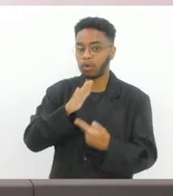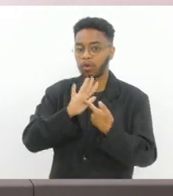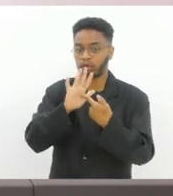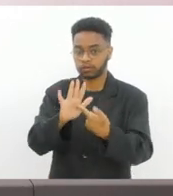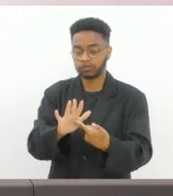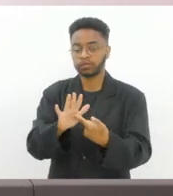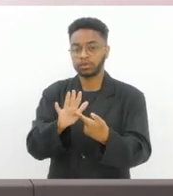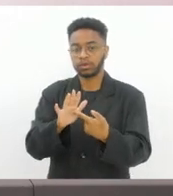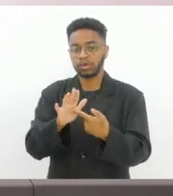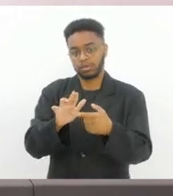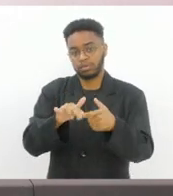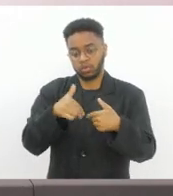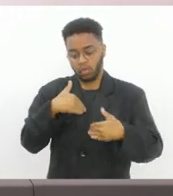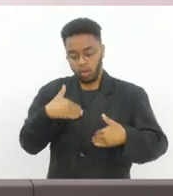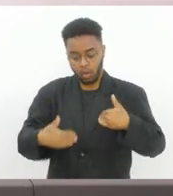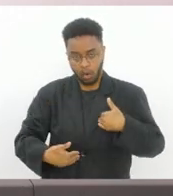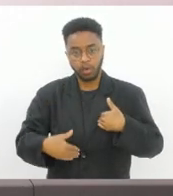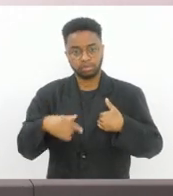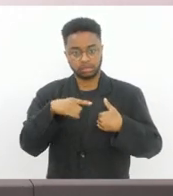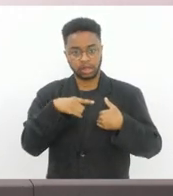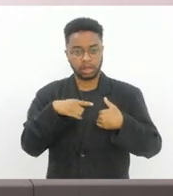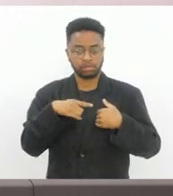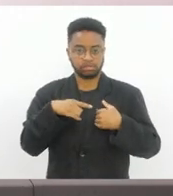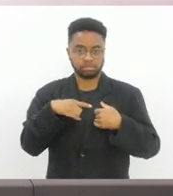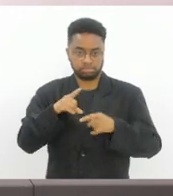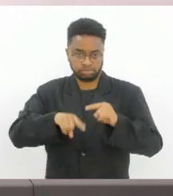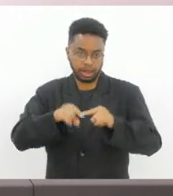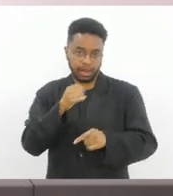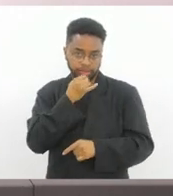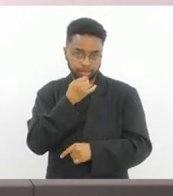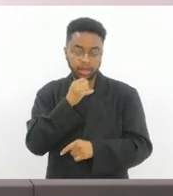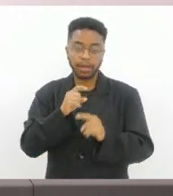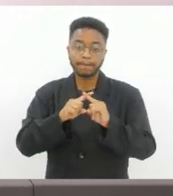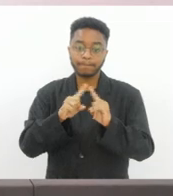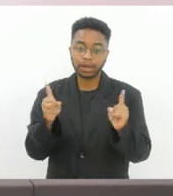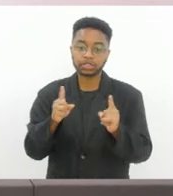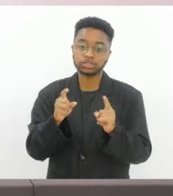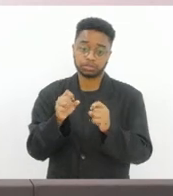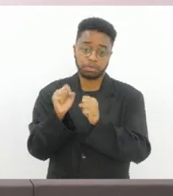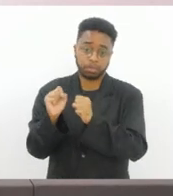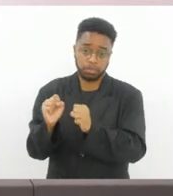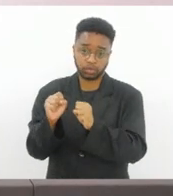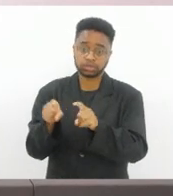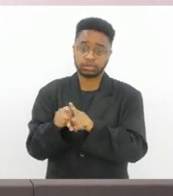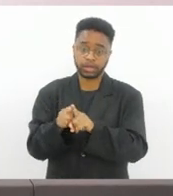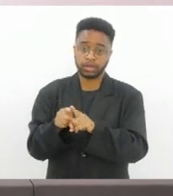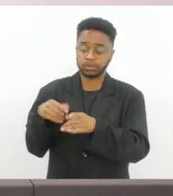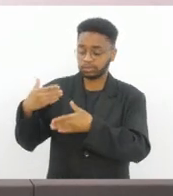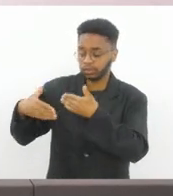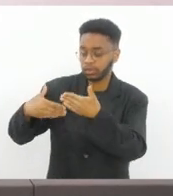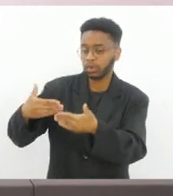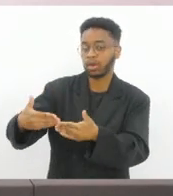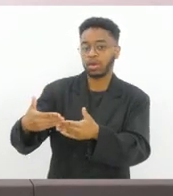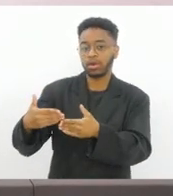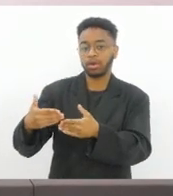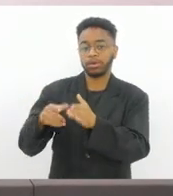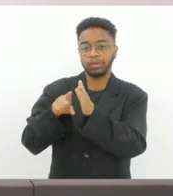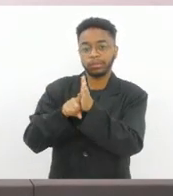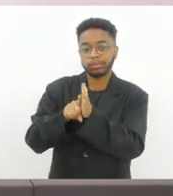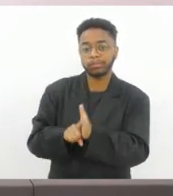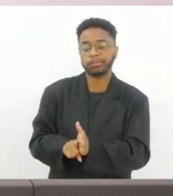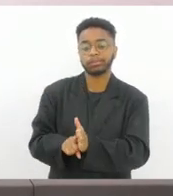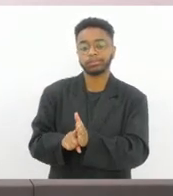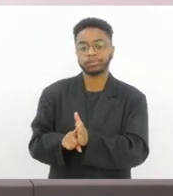por provas materiais, ela pode ser questionada, inclusive, no curso do processo